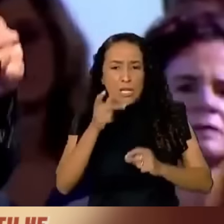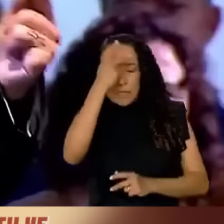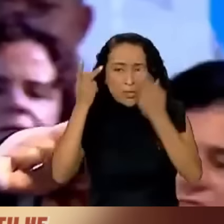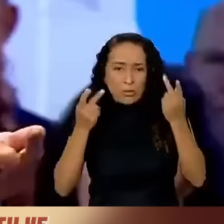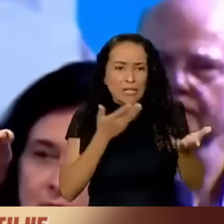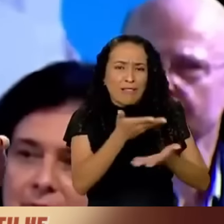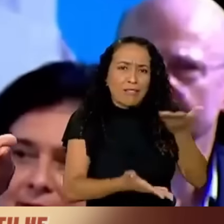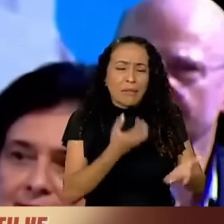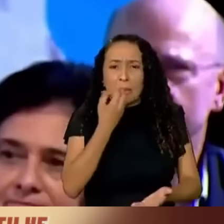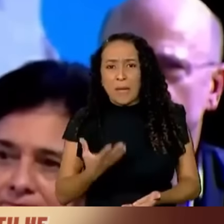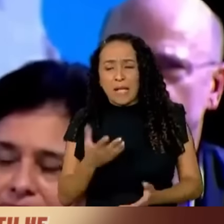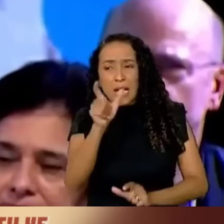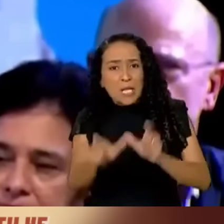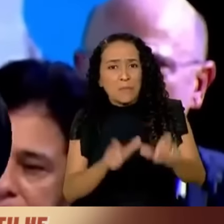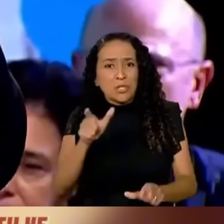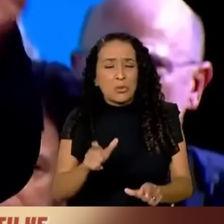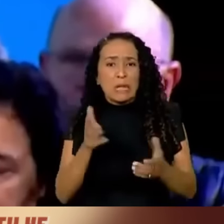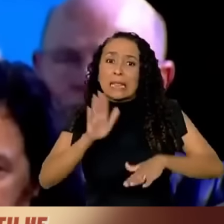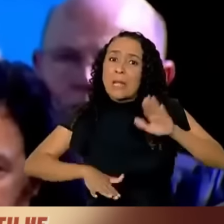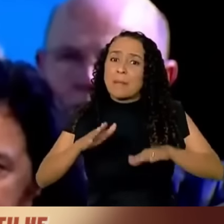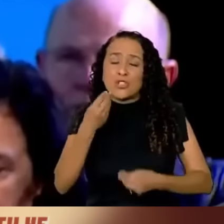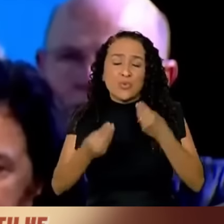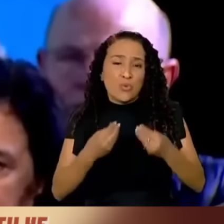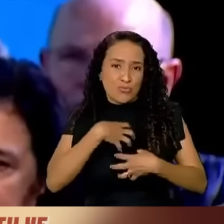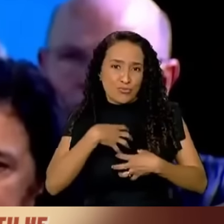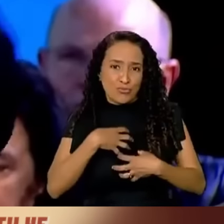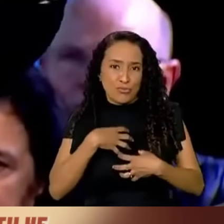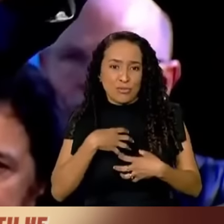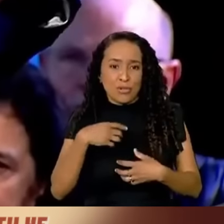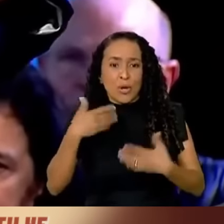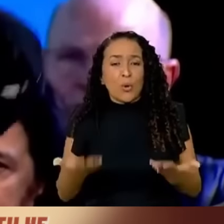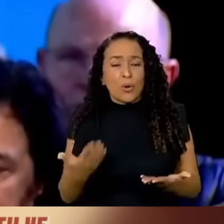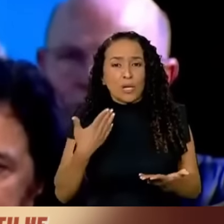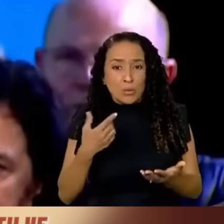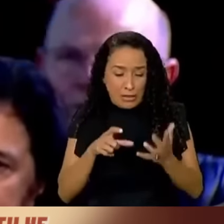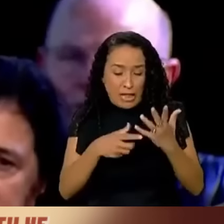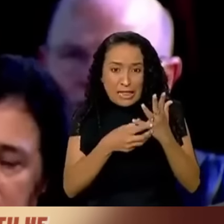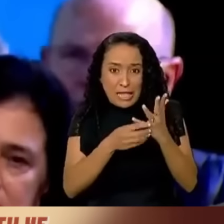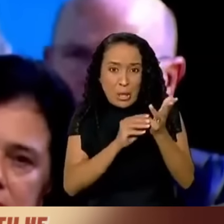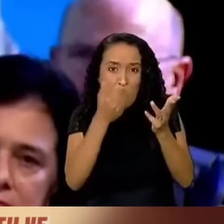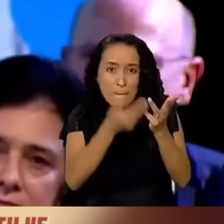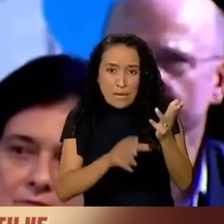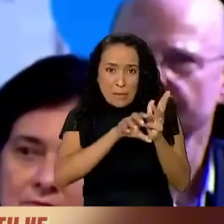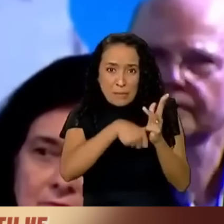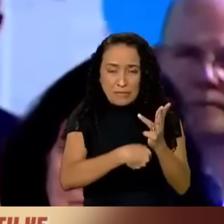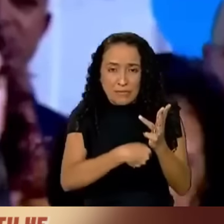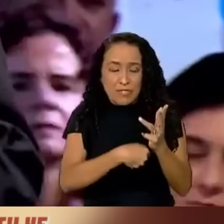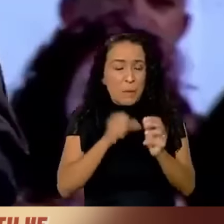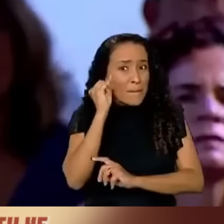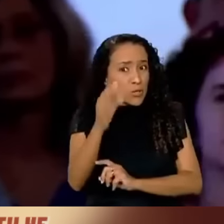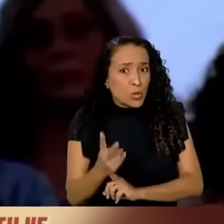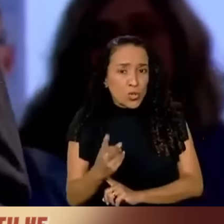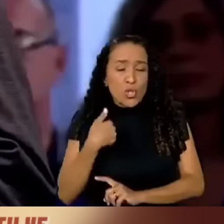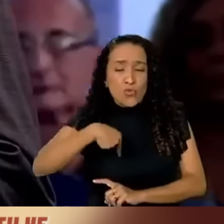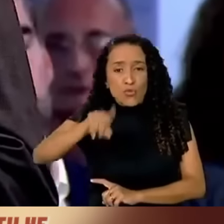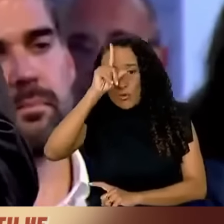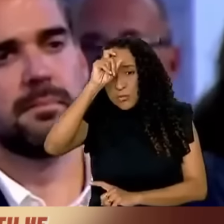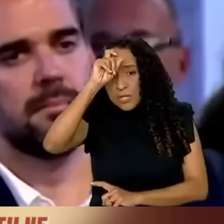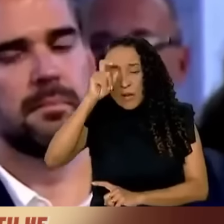não tratam bem as pessoas dependendo do jeito da pessoa. Eu, quando perdi esse dedo aqui, eu perdi 2 horas da manhã. Eu fui no